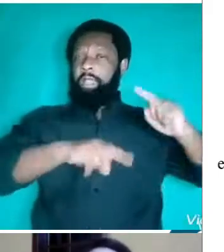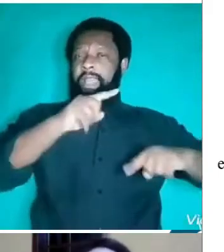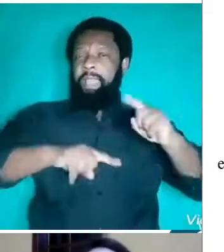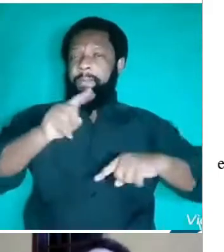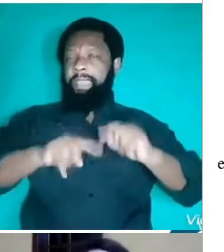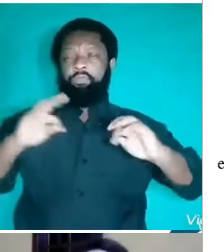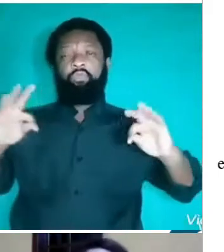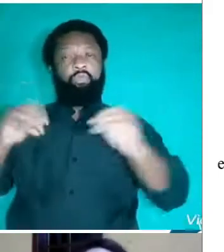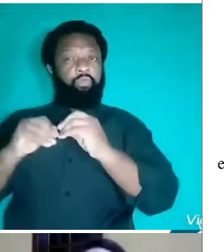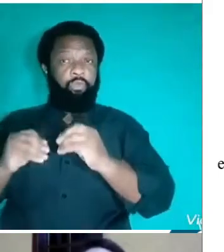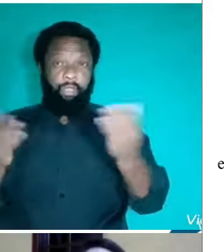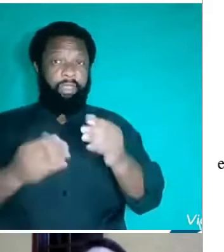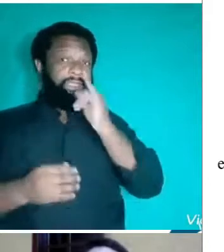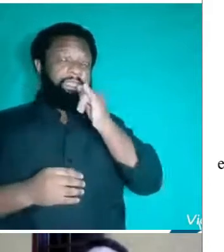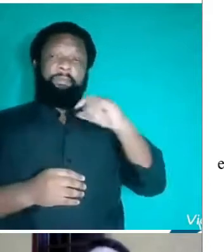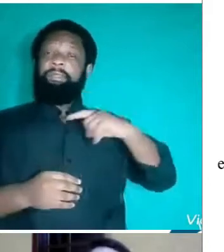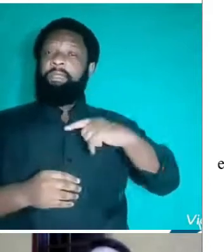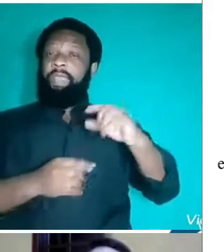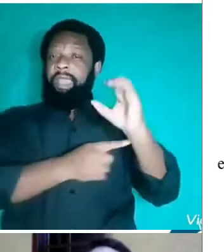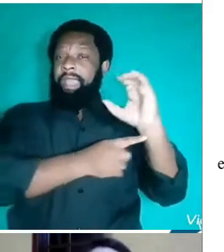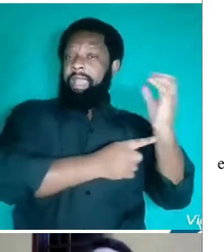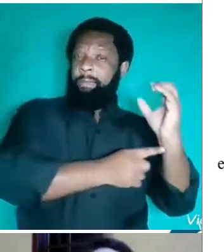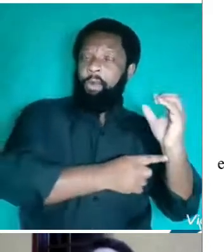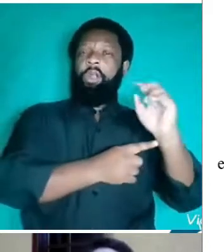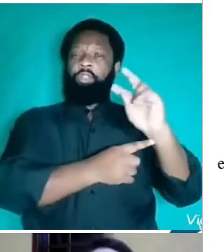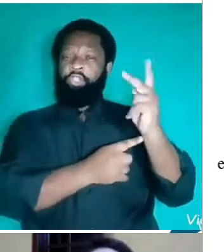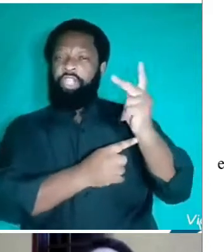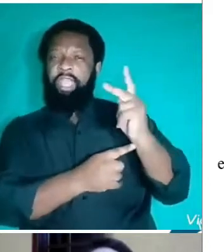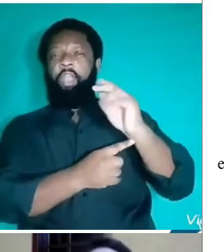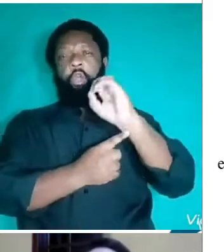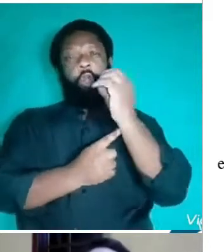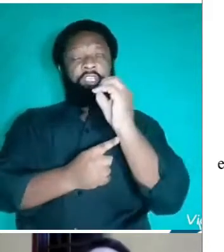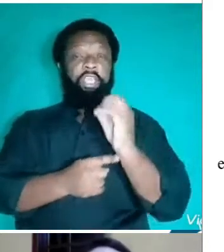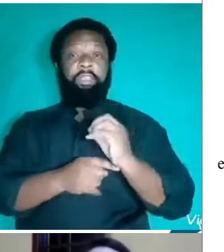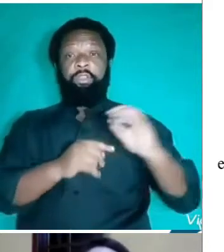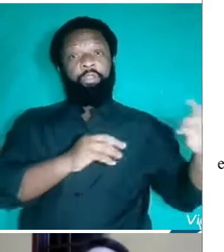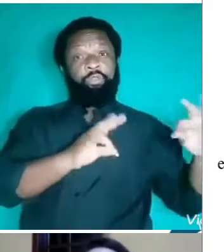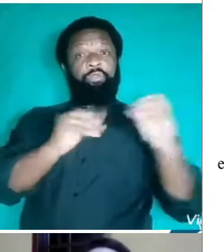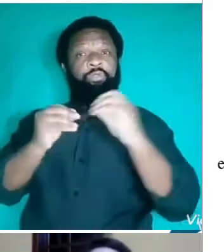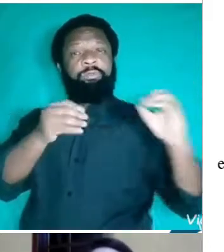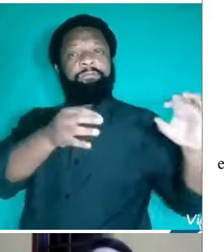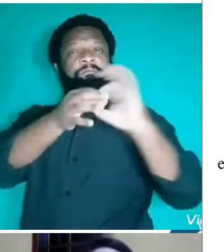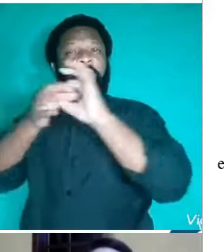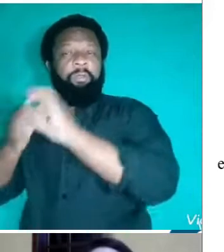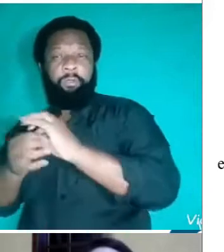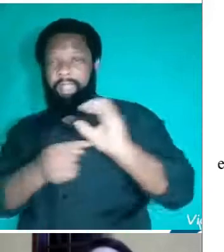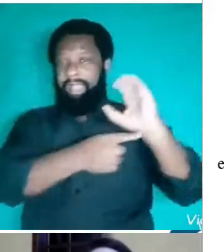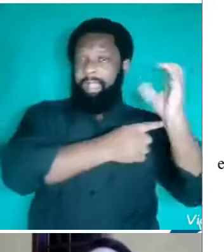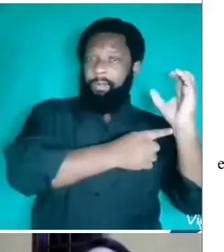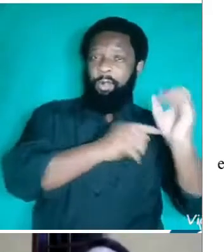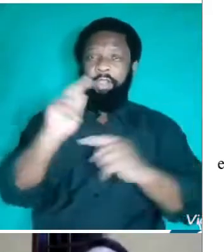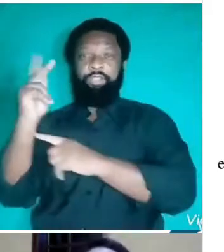aqui nesse exemplo que eu coloquei, nós temos carbono, hidrogênio, oxigênio, todas as ligações entre